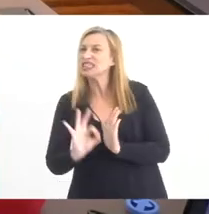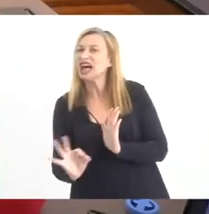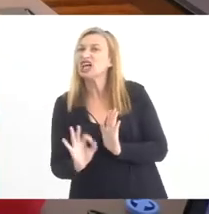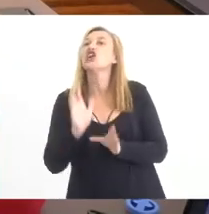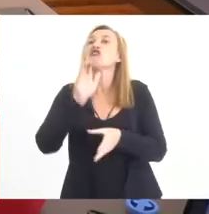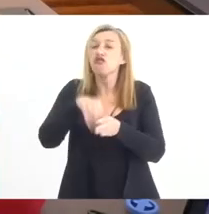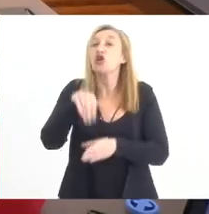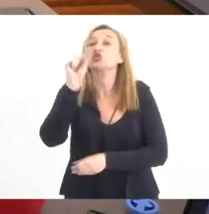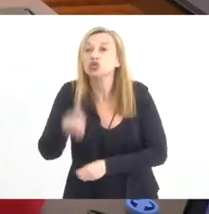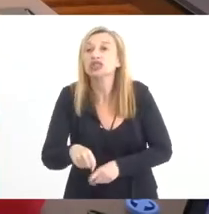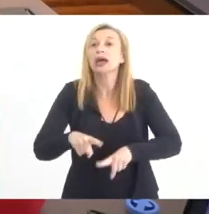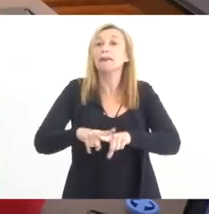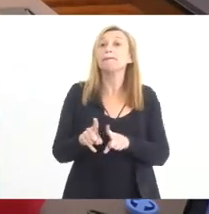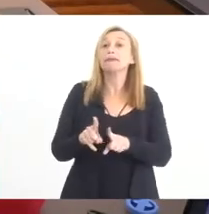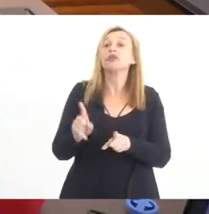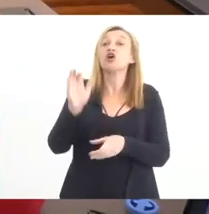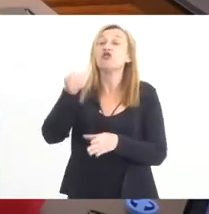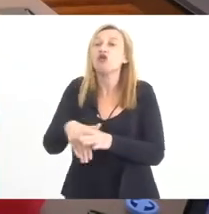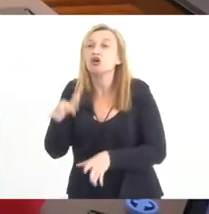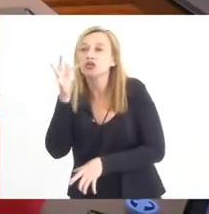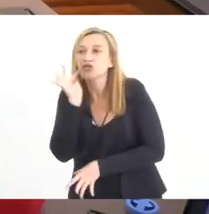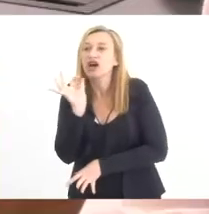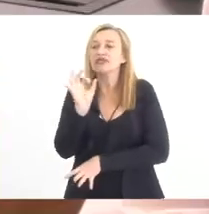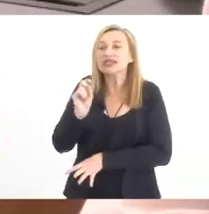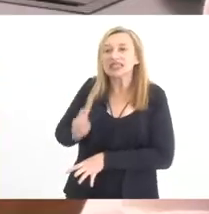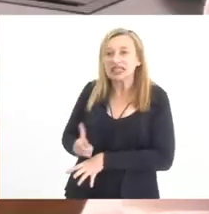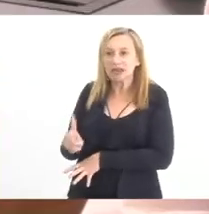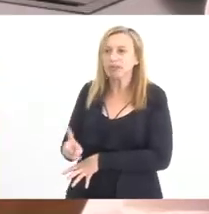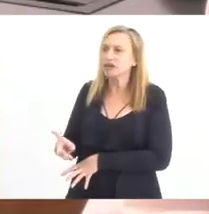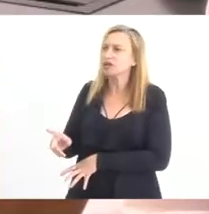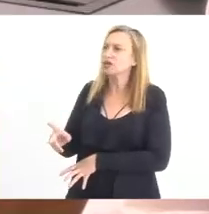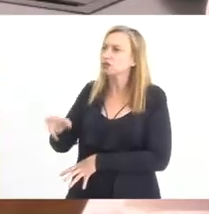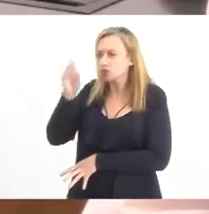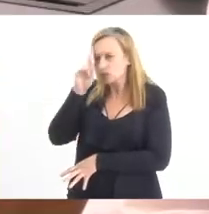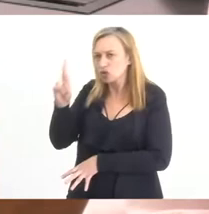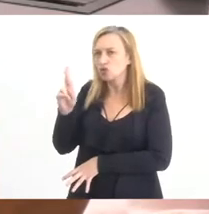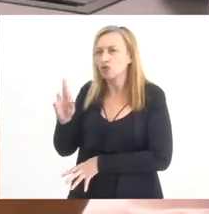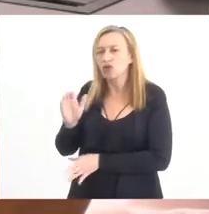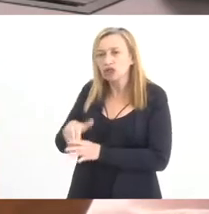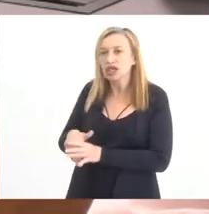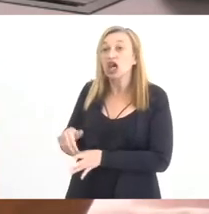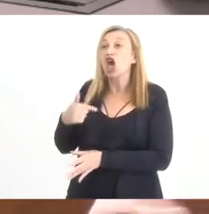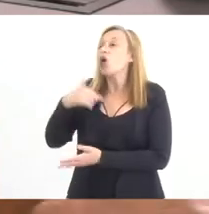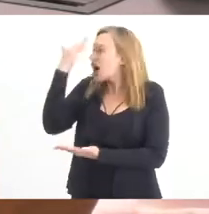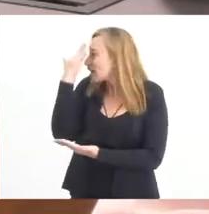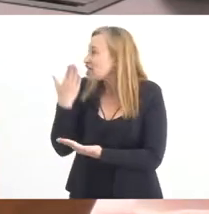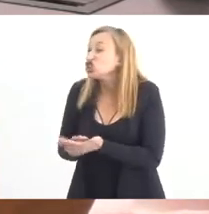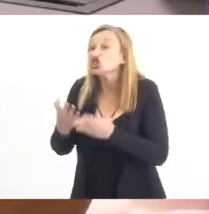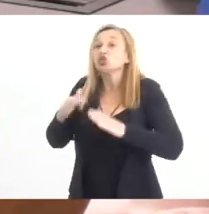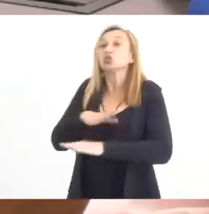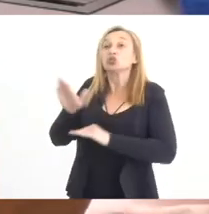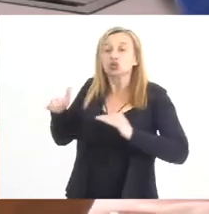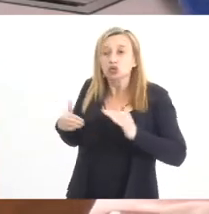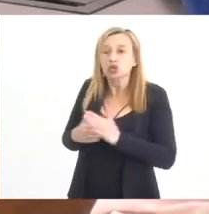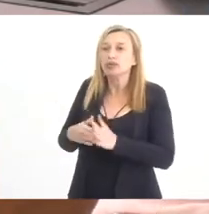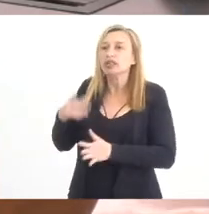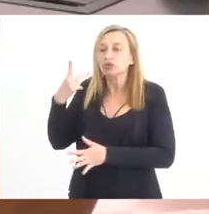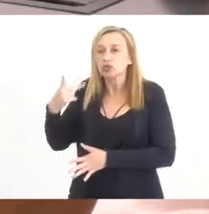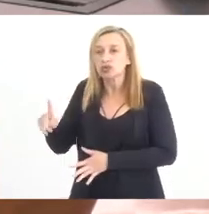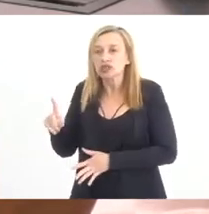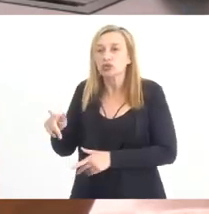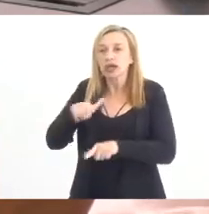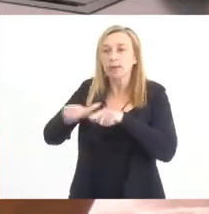Voto sim. Flávio Serafim, sempre votei no senhor, entendeu? Eu confio totalmente na sua